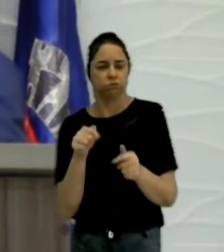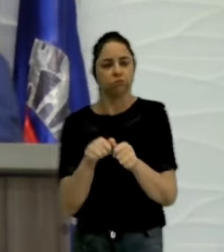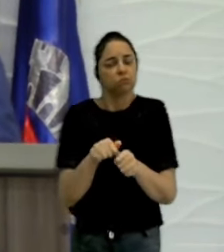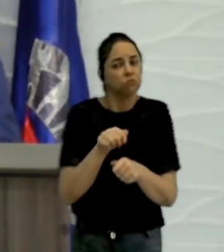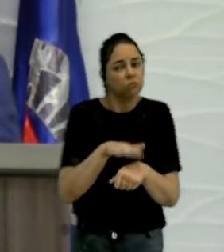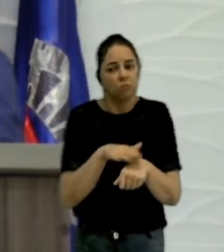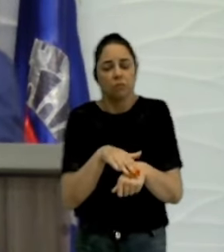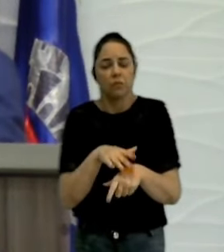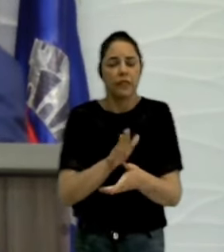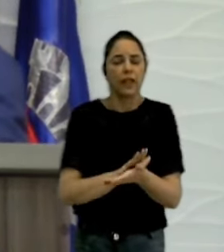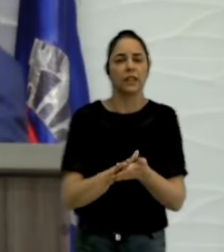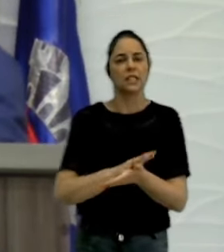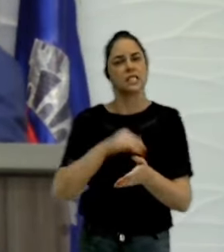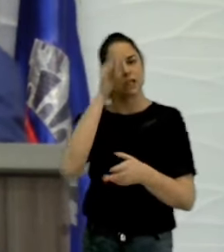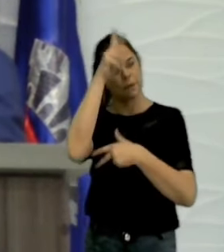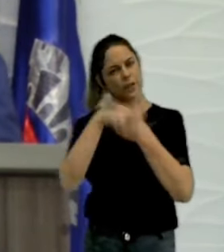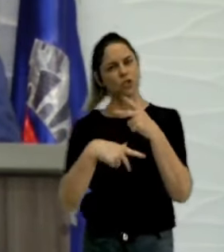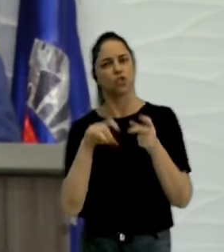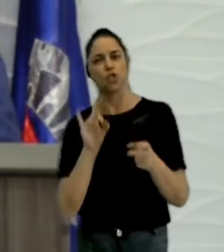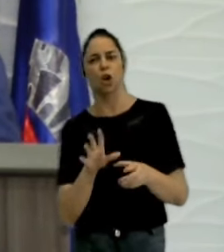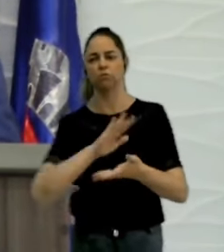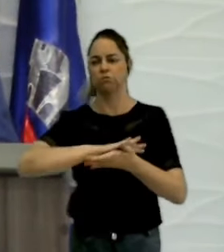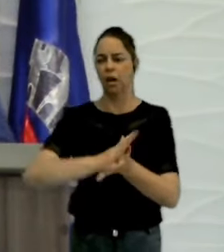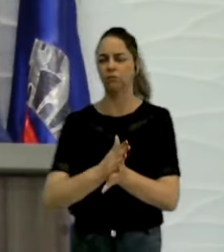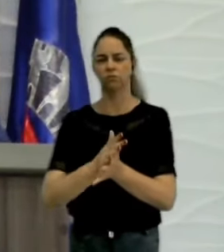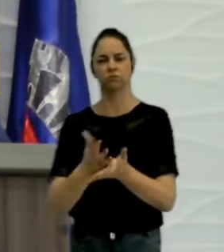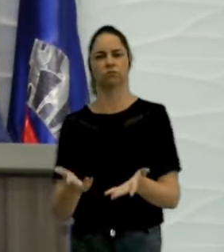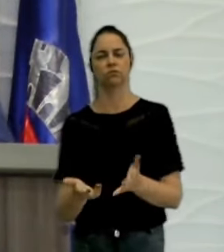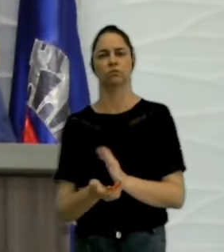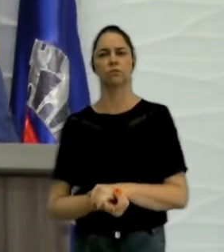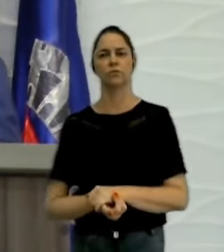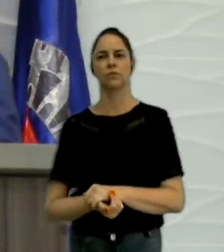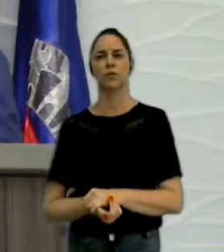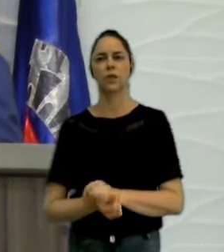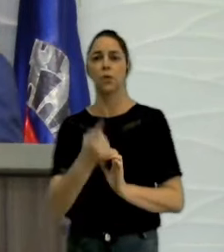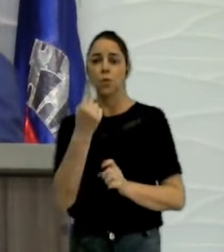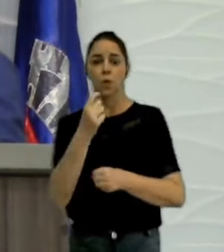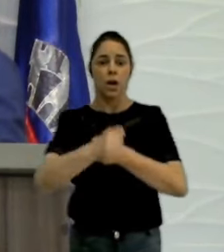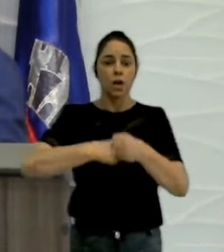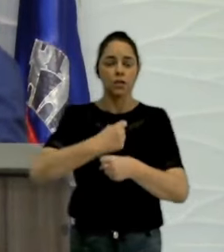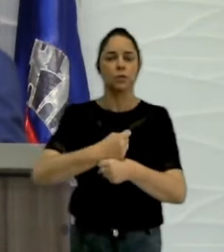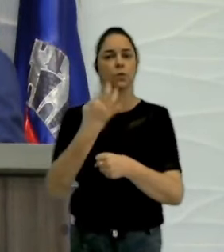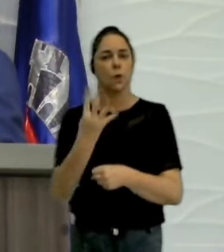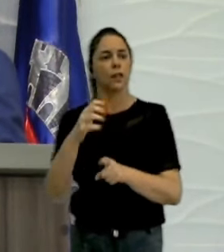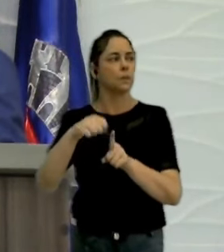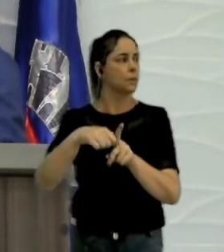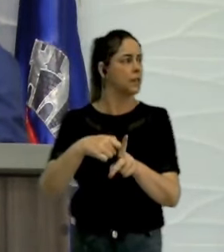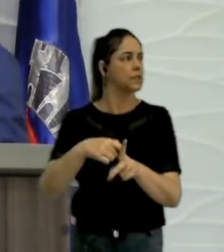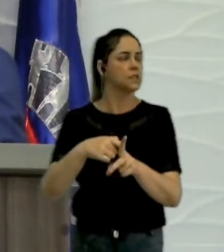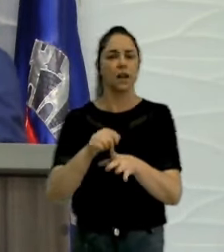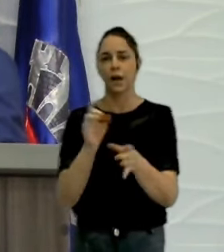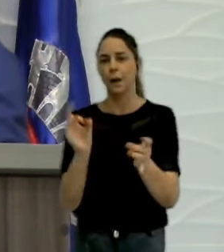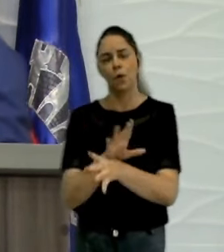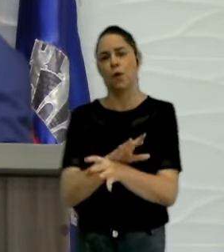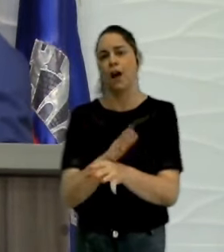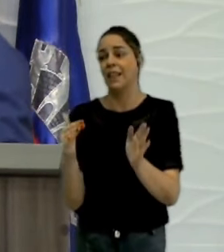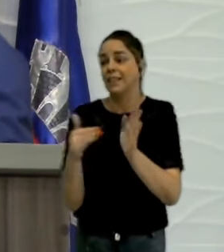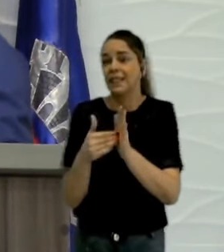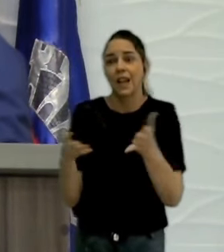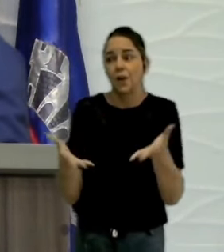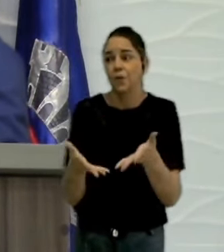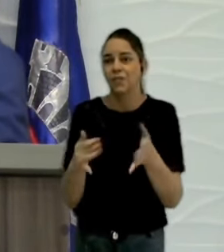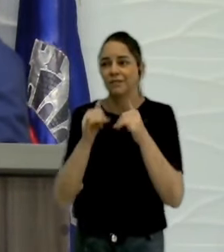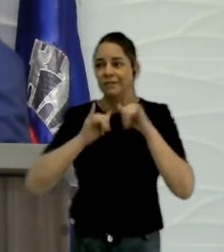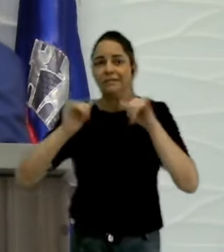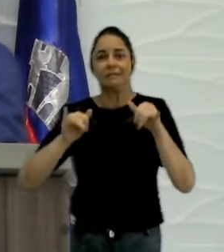Una. Só destruíram. Está aí, 1 ano e 4 meses foi embora e vocês até agora não anunciaram